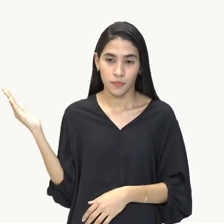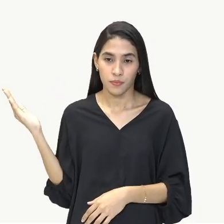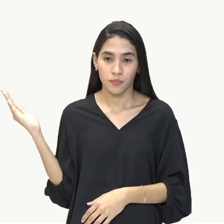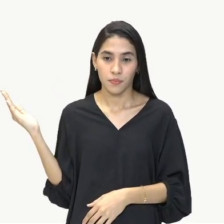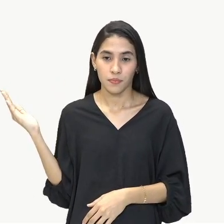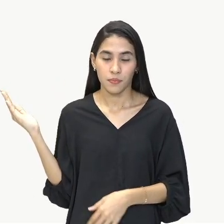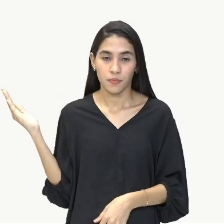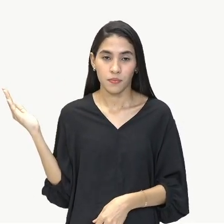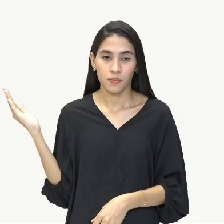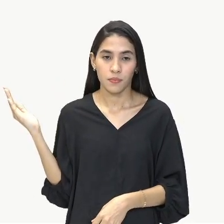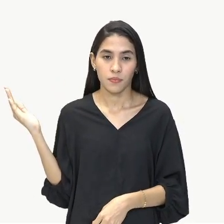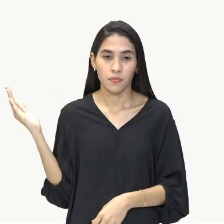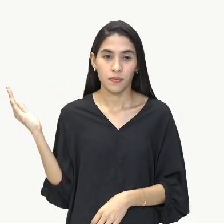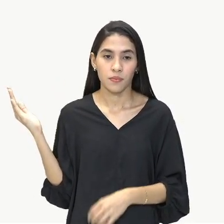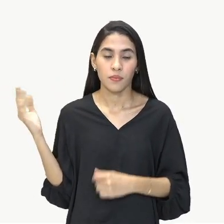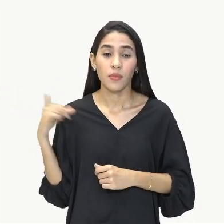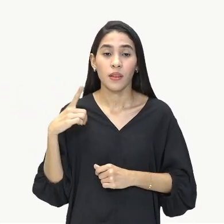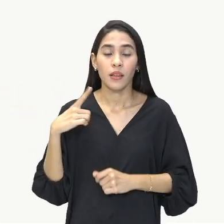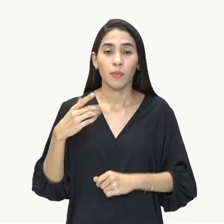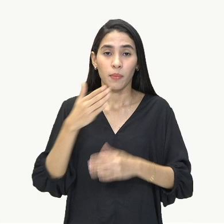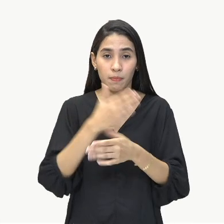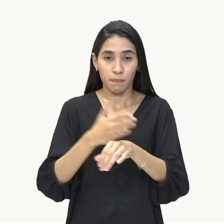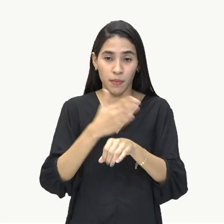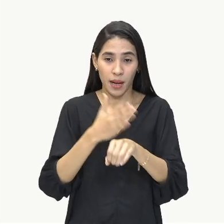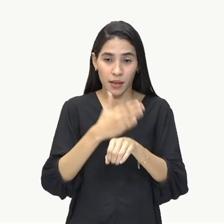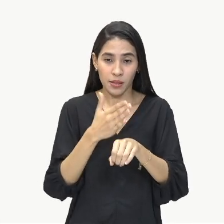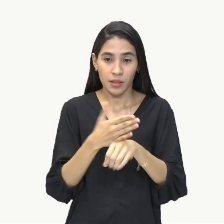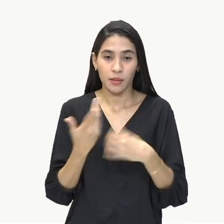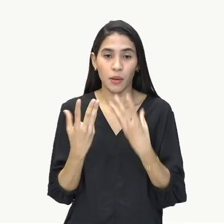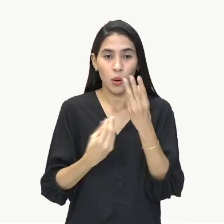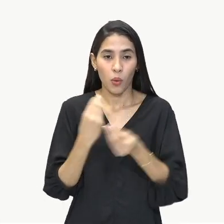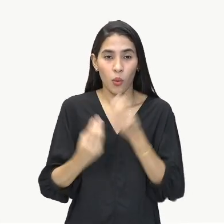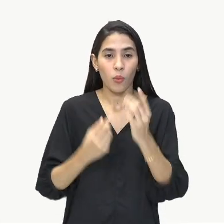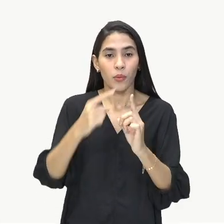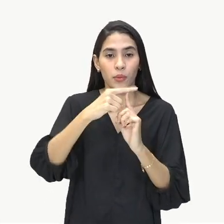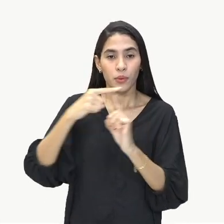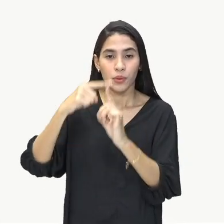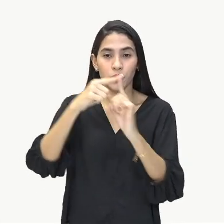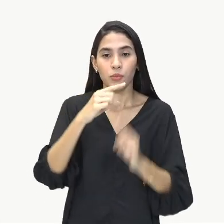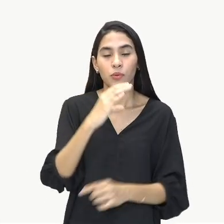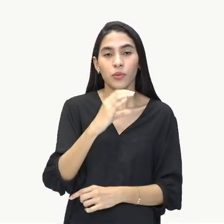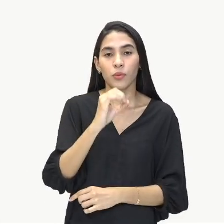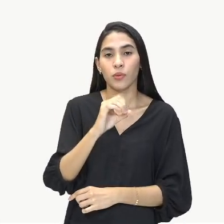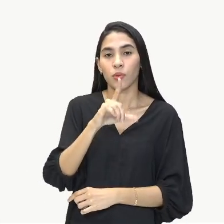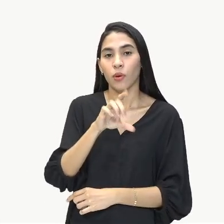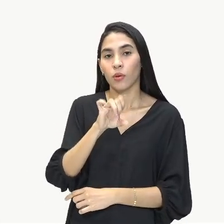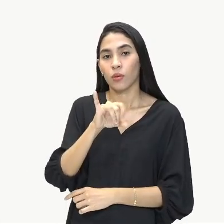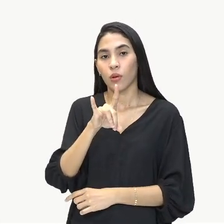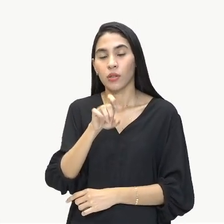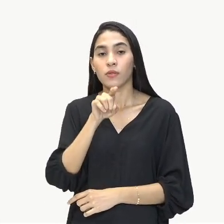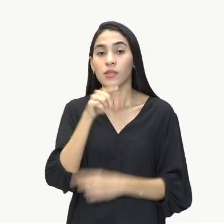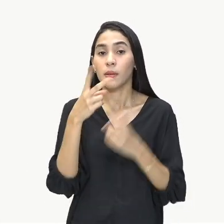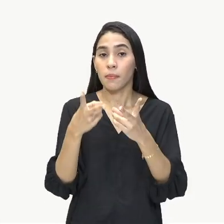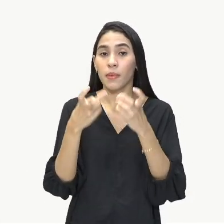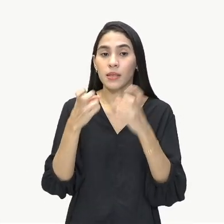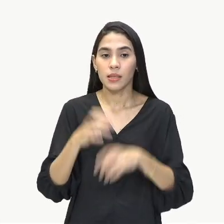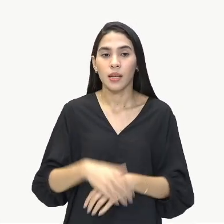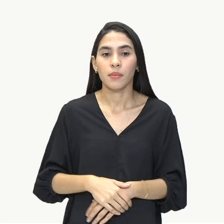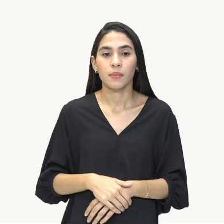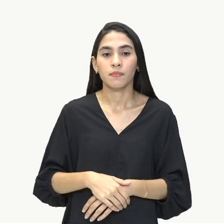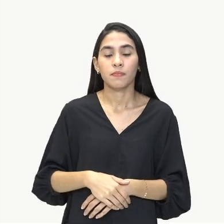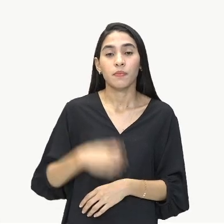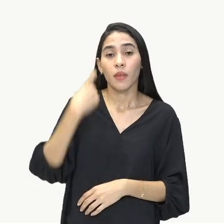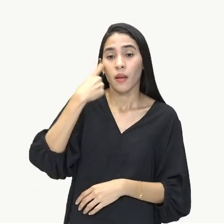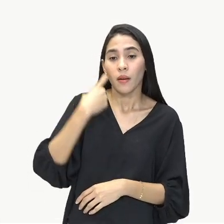líquido. Aqui tem uma aplicação, né, sobre esses tipos de colóides. Observe que o creme de